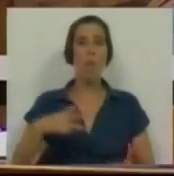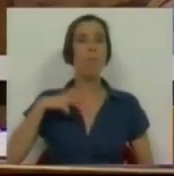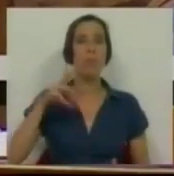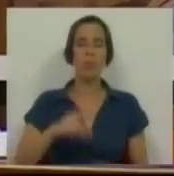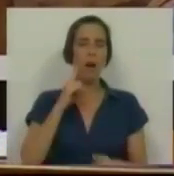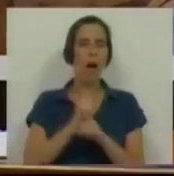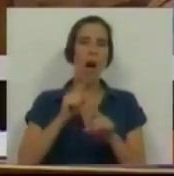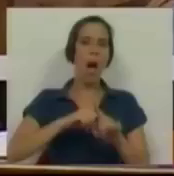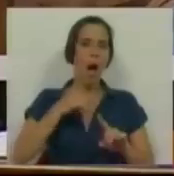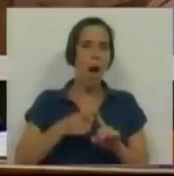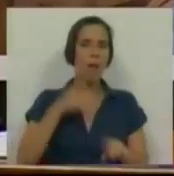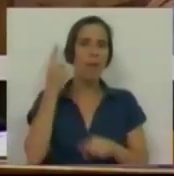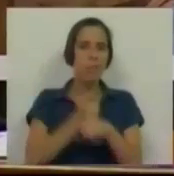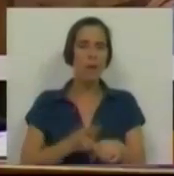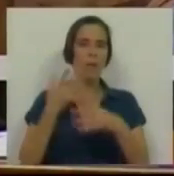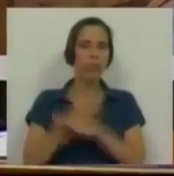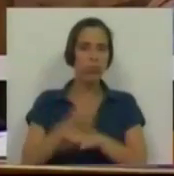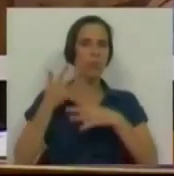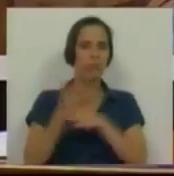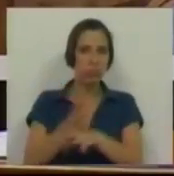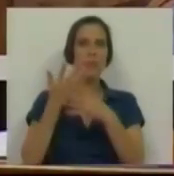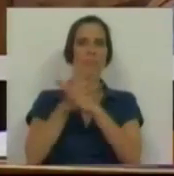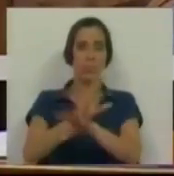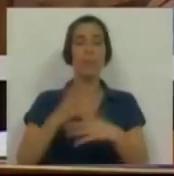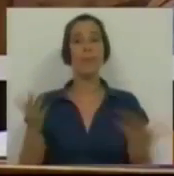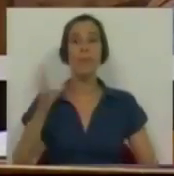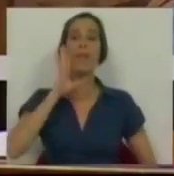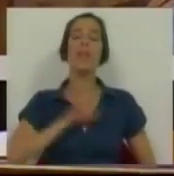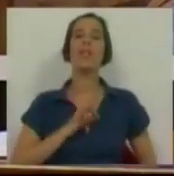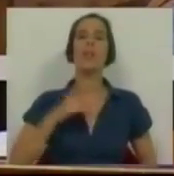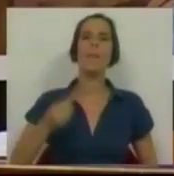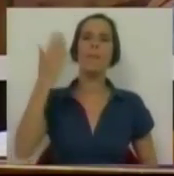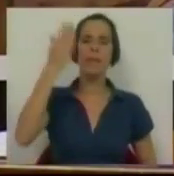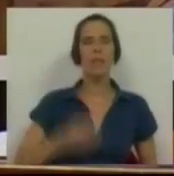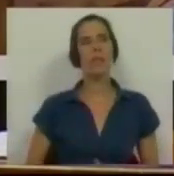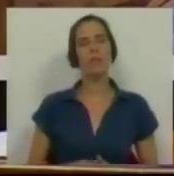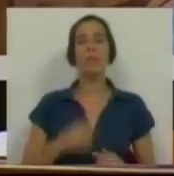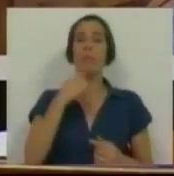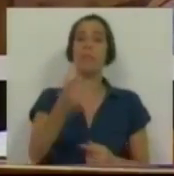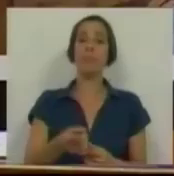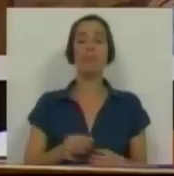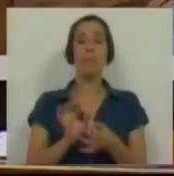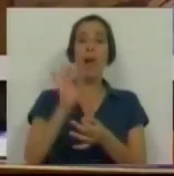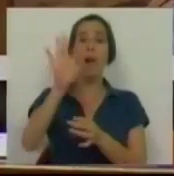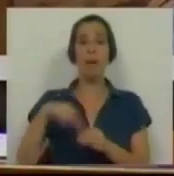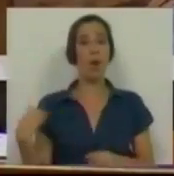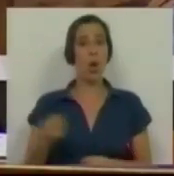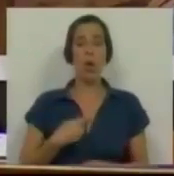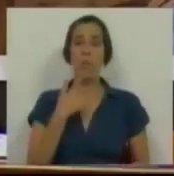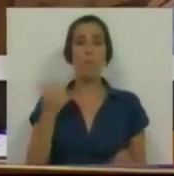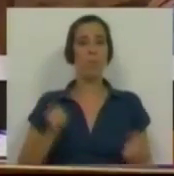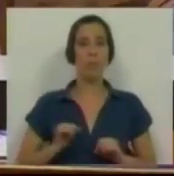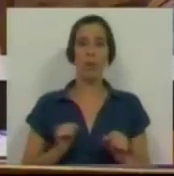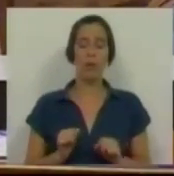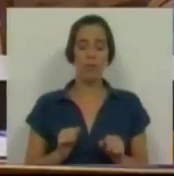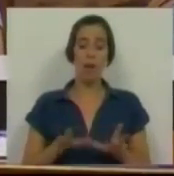viver ano após ano. E é por isso que quando a Senhora Presidente aqui deixou o repto de que nós não podemos, de forma